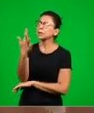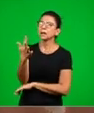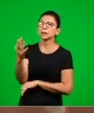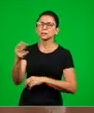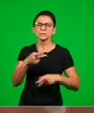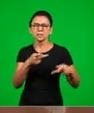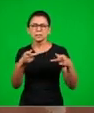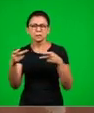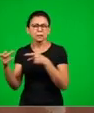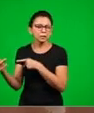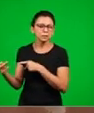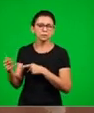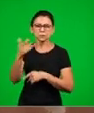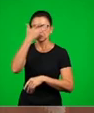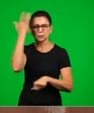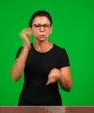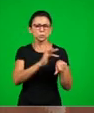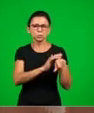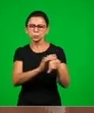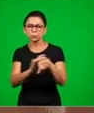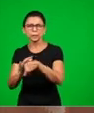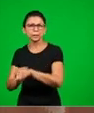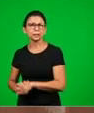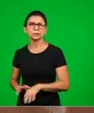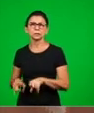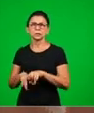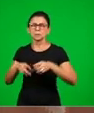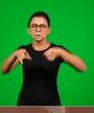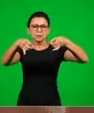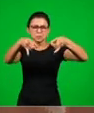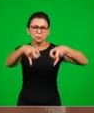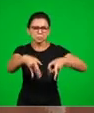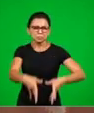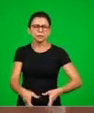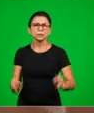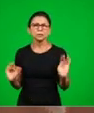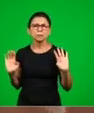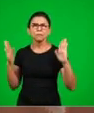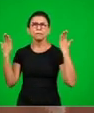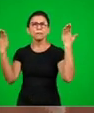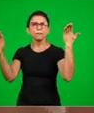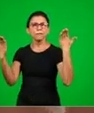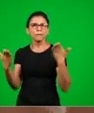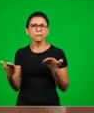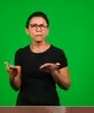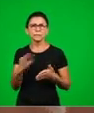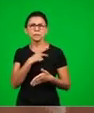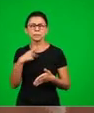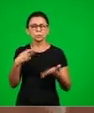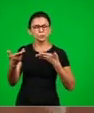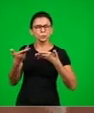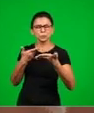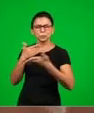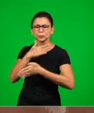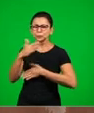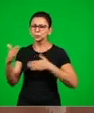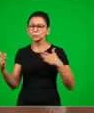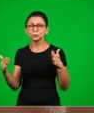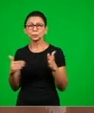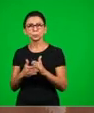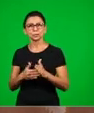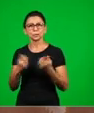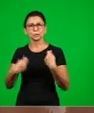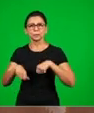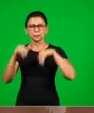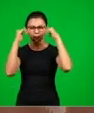enfermos, de sepultamentos, de festas e tudo isso, esse homem tem que ser tratado com